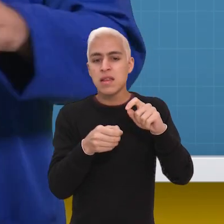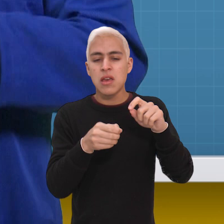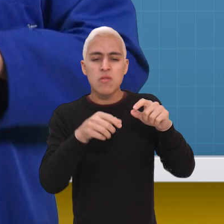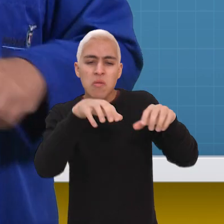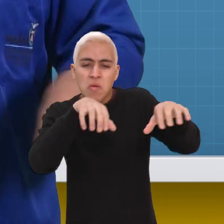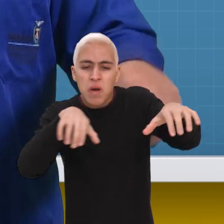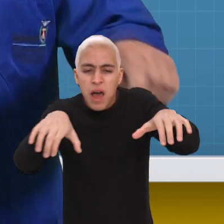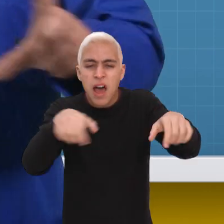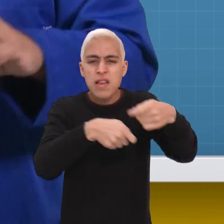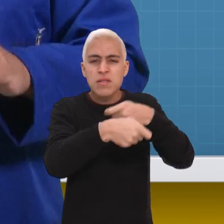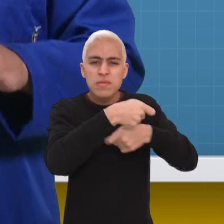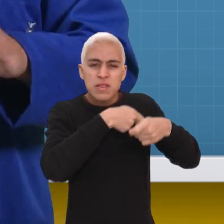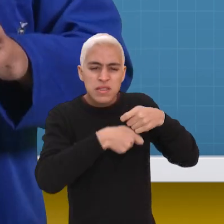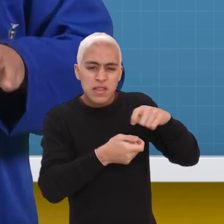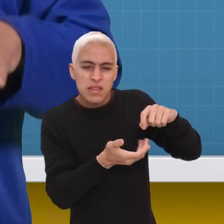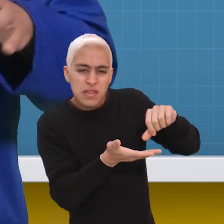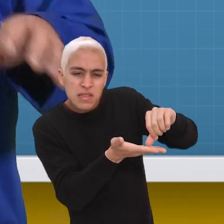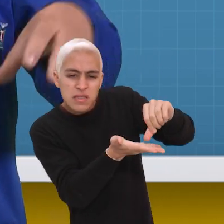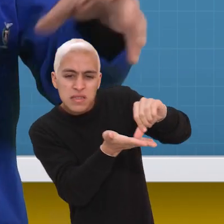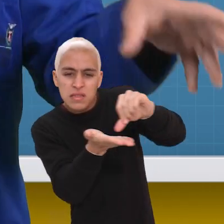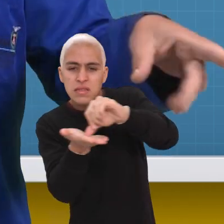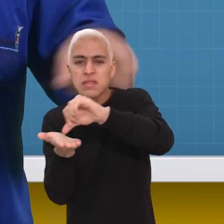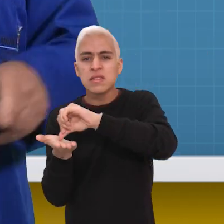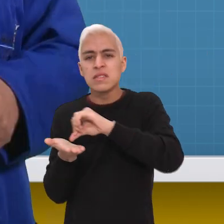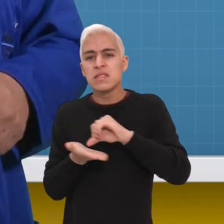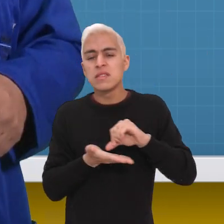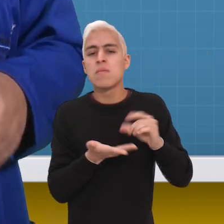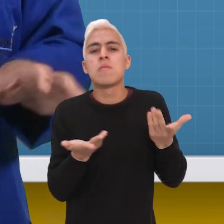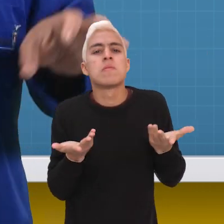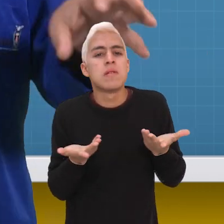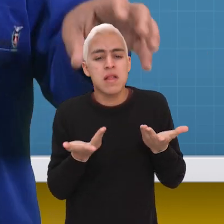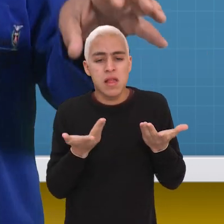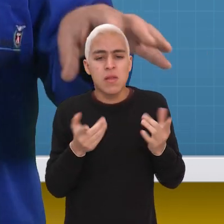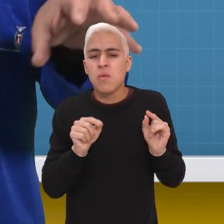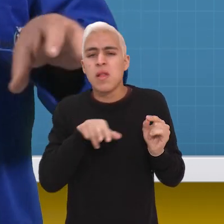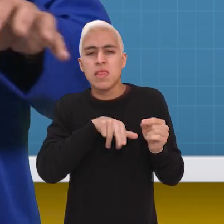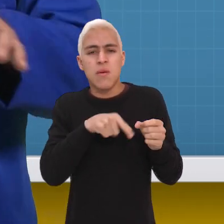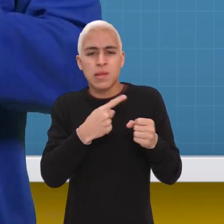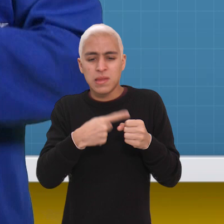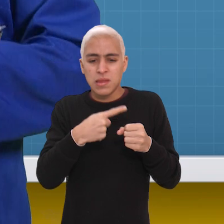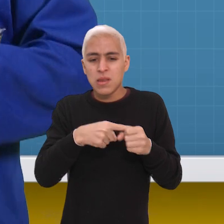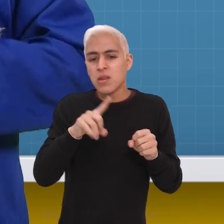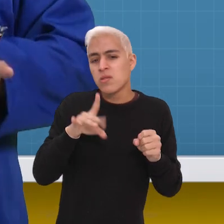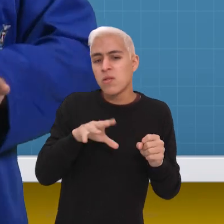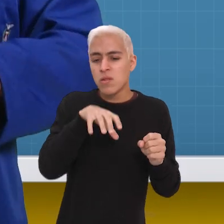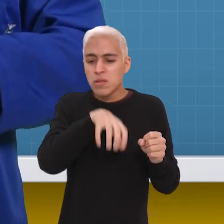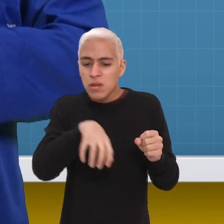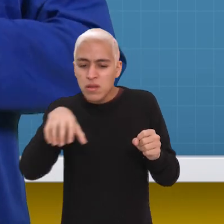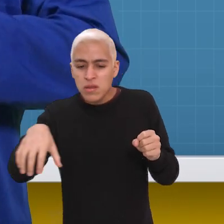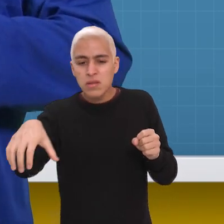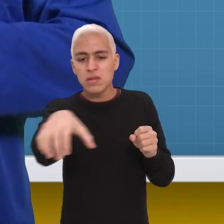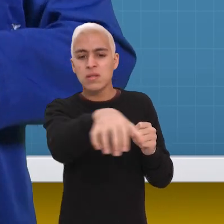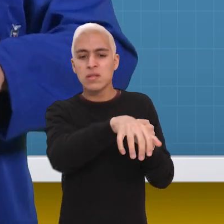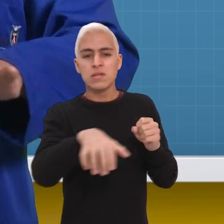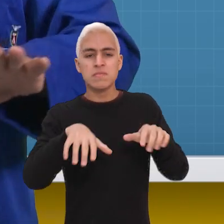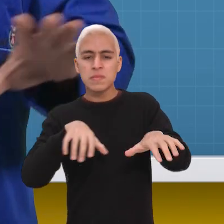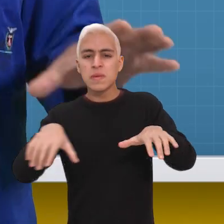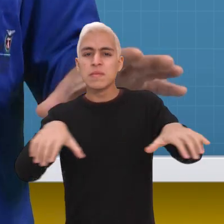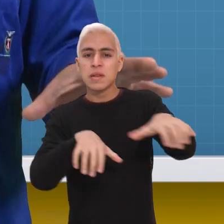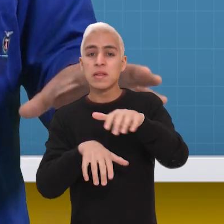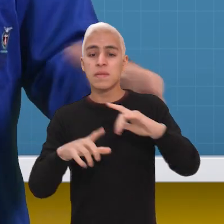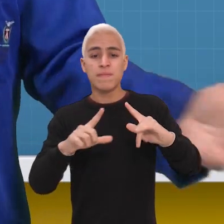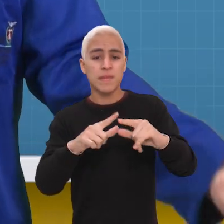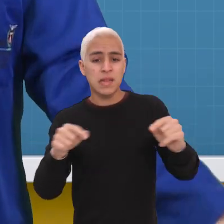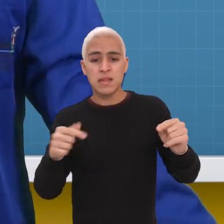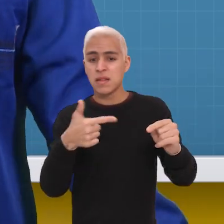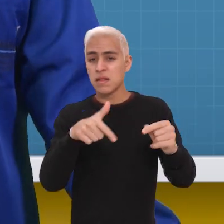são polos administrativos. O pessoal fala cidade satélite, acho que você já ouviu isso. Na verdade não são cidades, é só uma administração